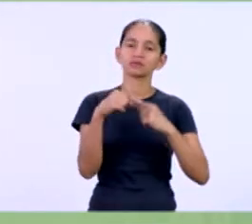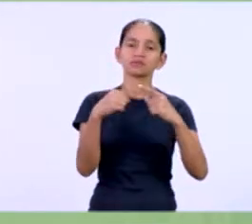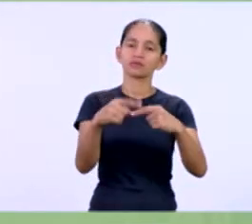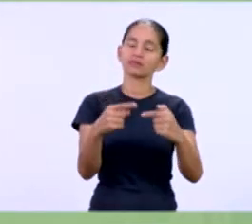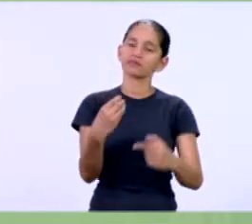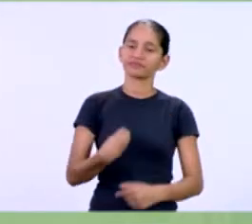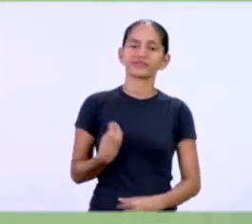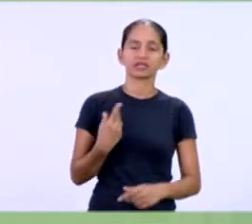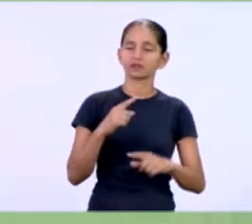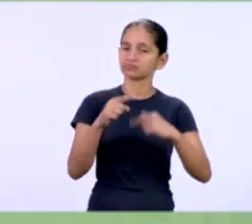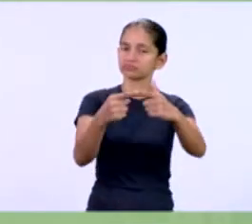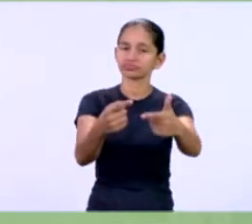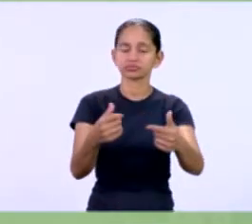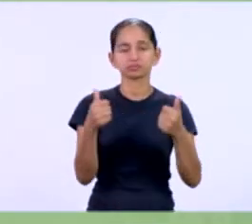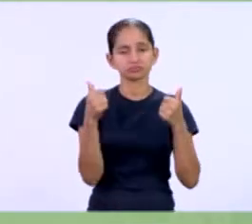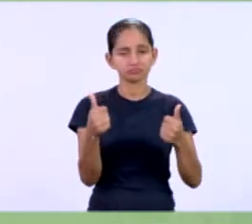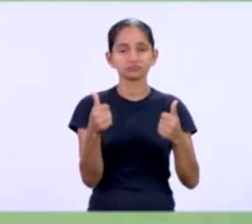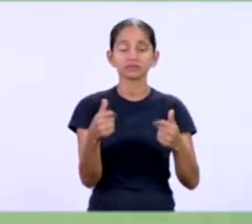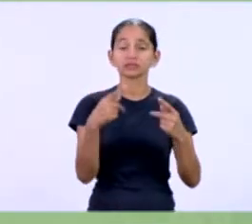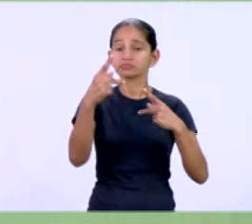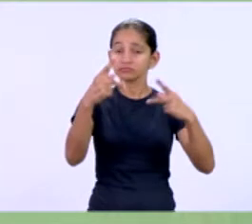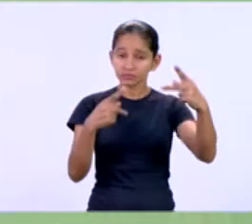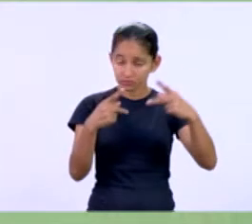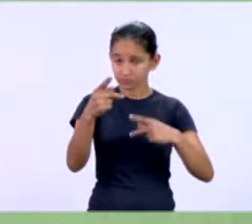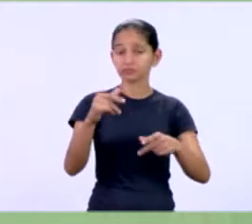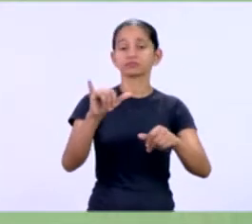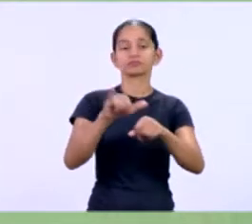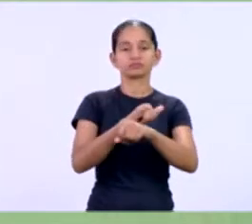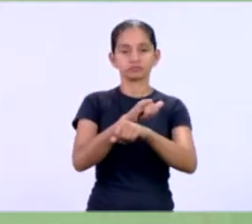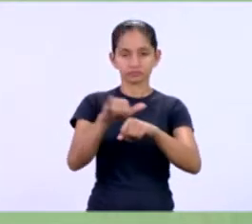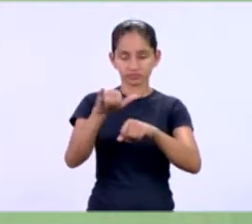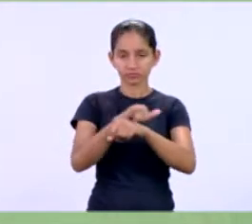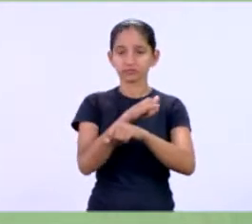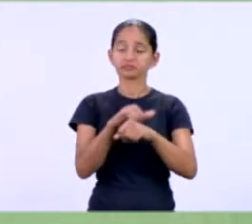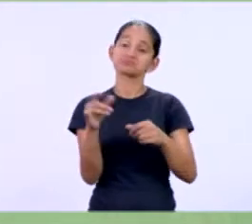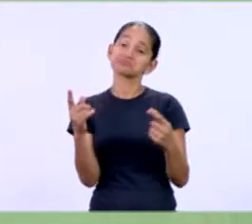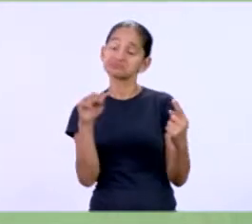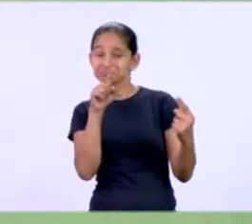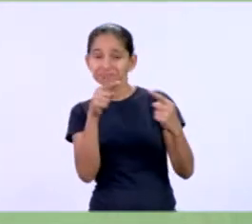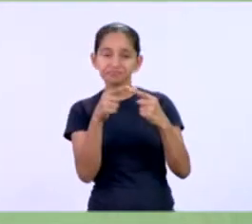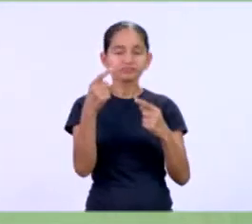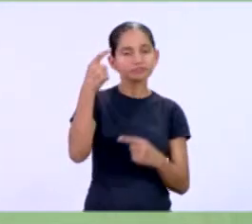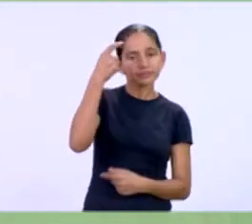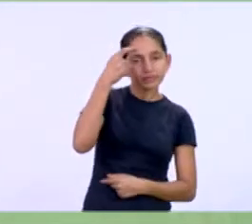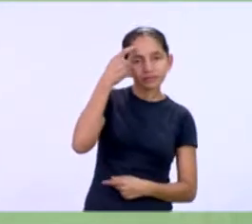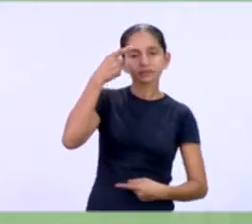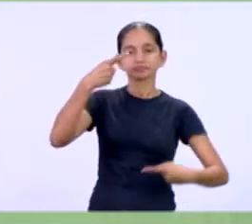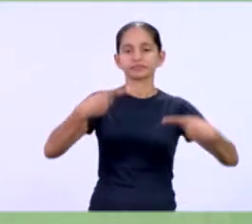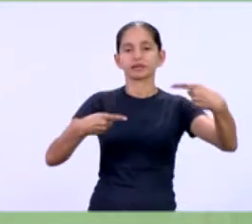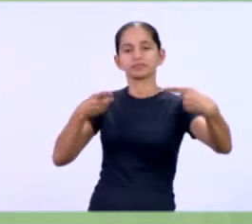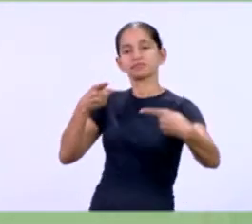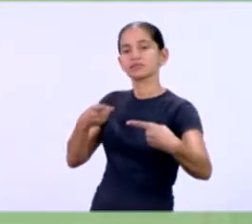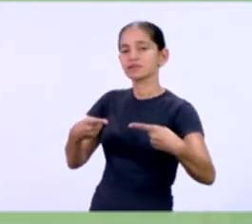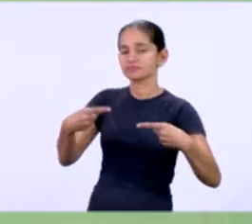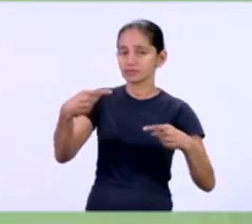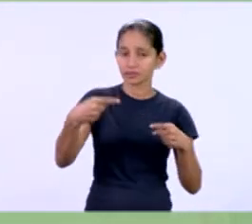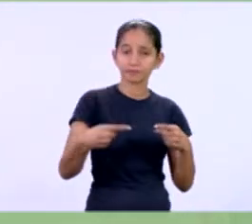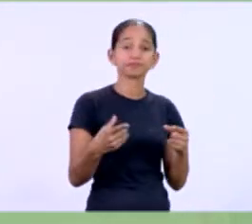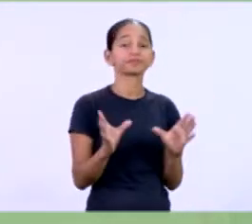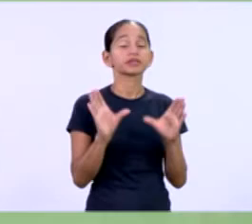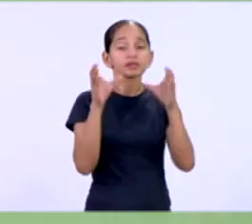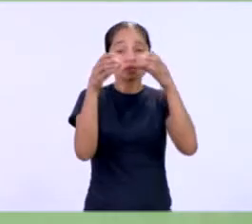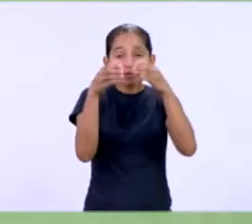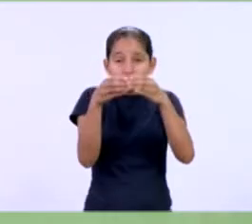planejamento estratégico? É aquele planejamento que é realizado ali, idealizado, né? Principalmente pela cúpula